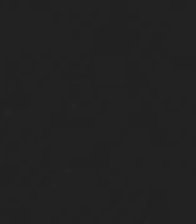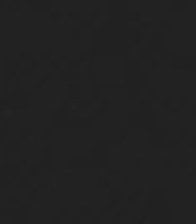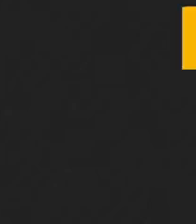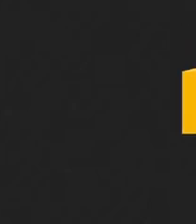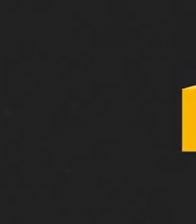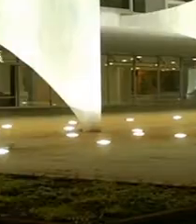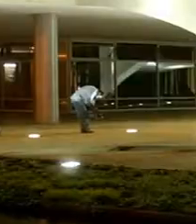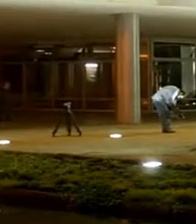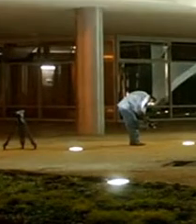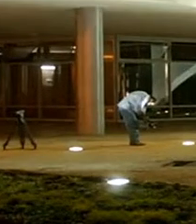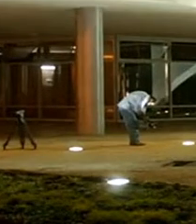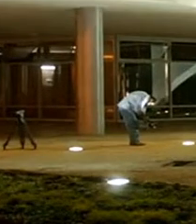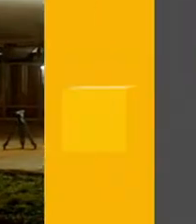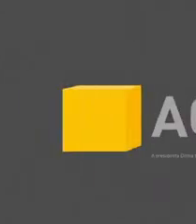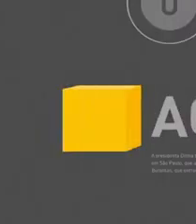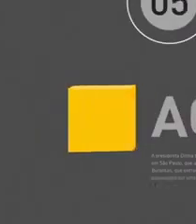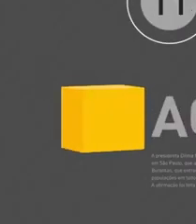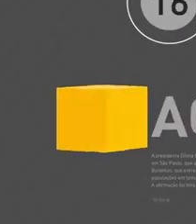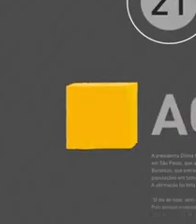ae